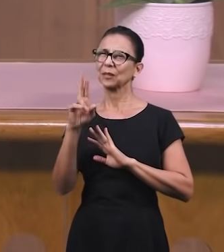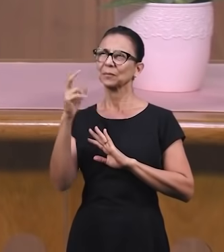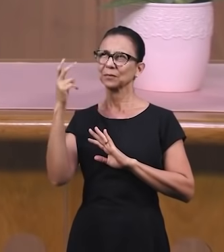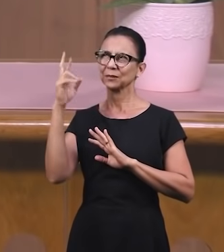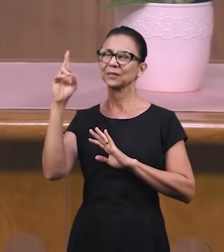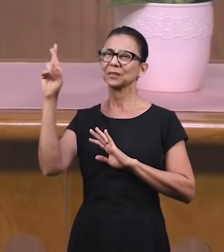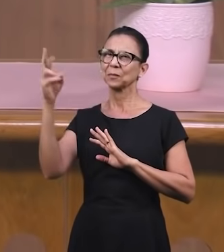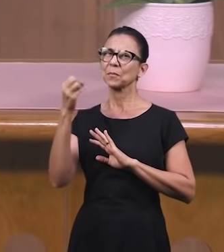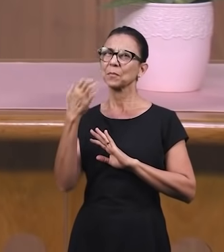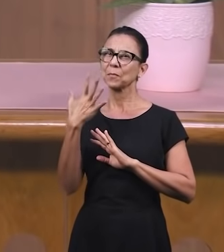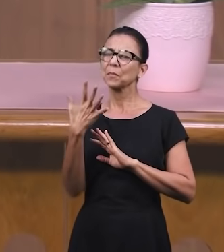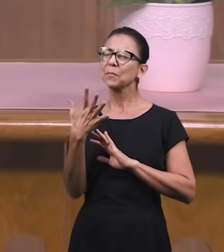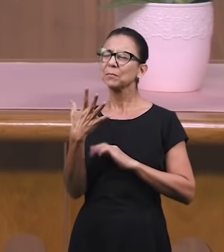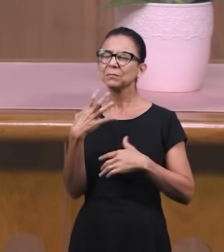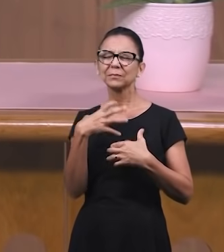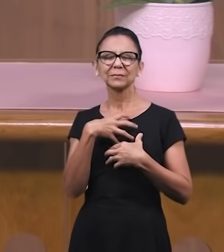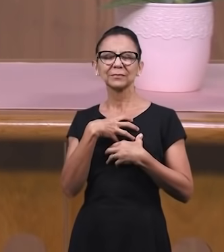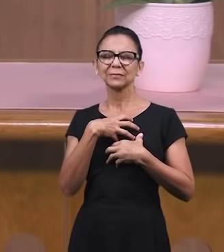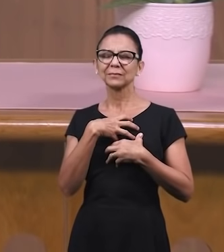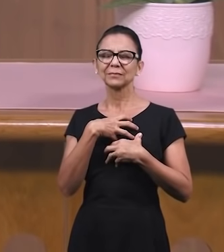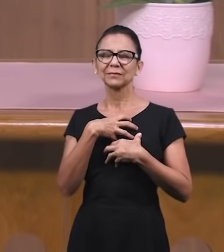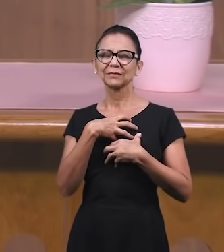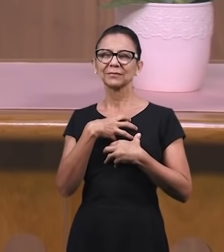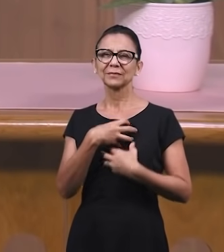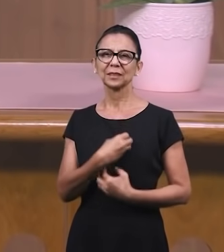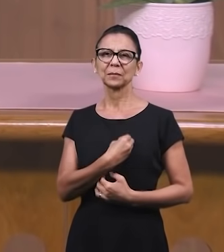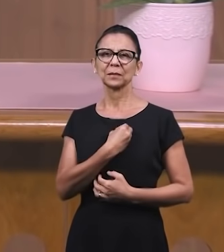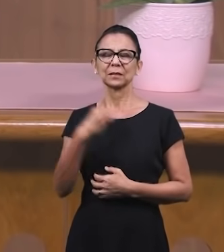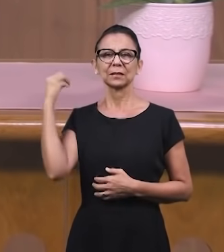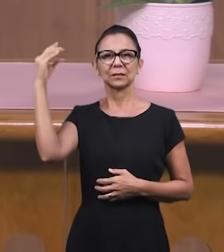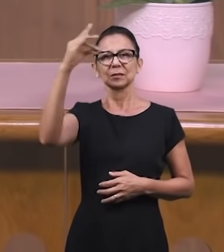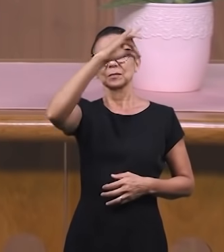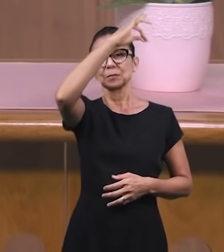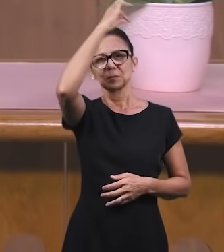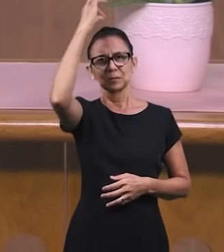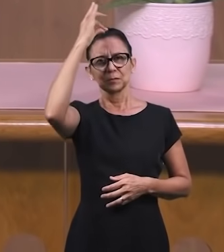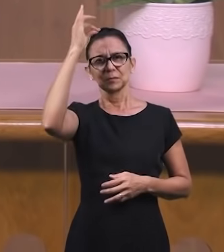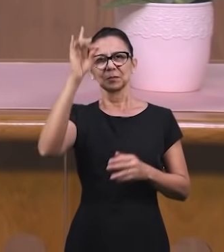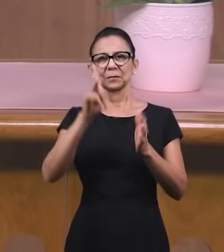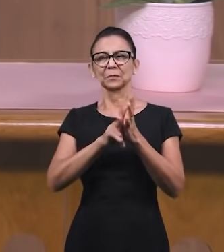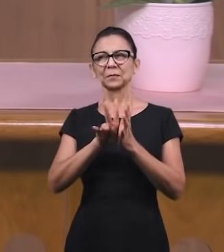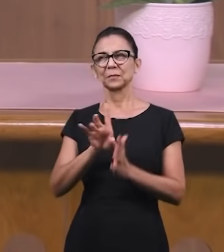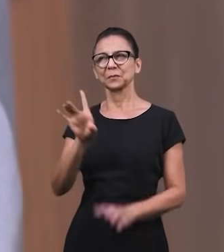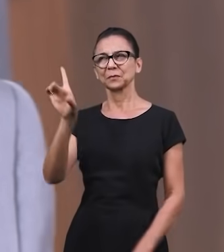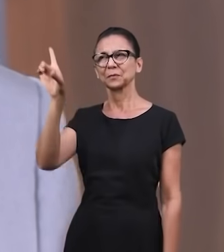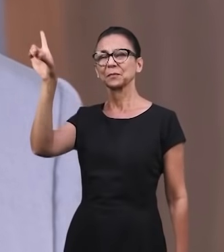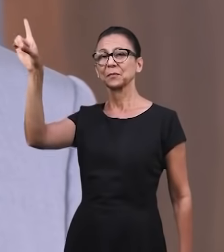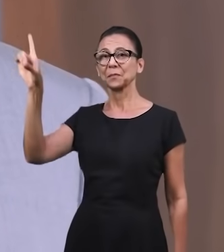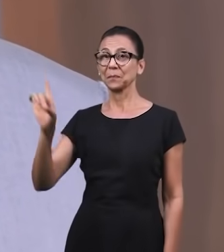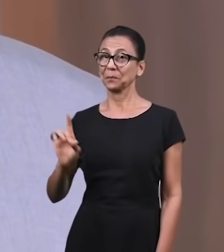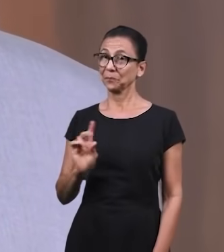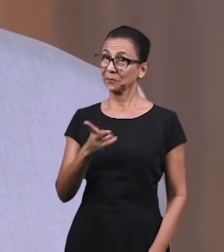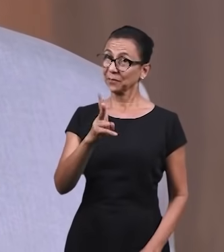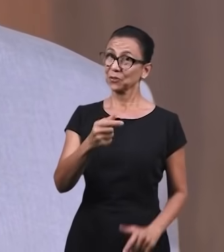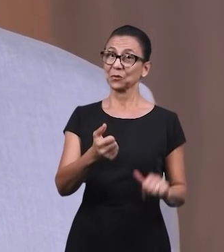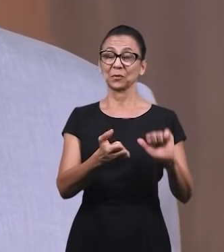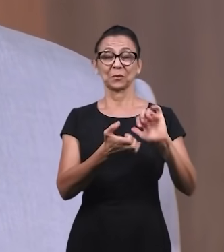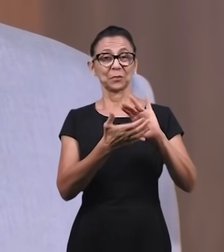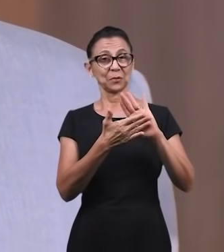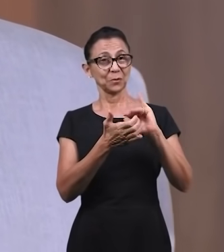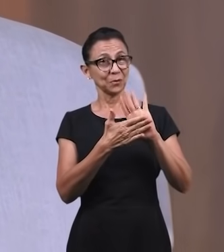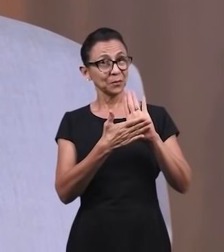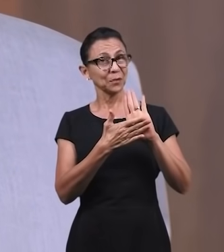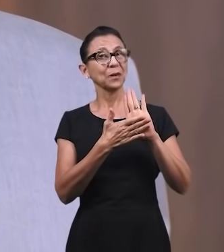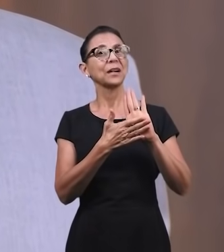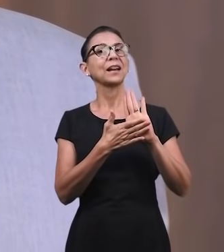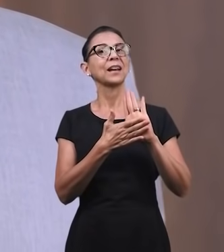seu nome, é muito bom sentir a presença do Espírito Santo de Deus. E nós vamos ainda cantar mais um